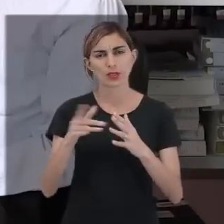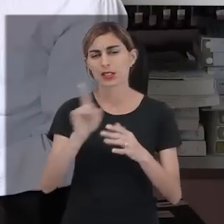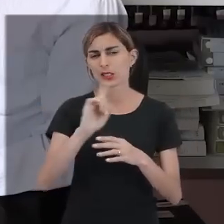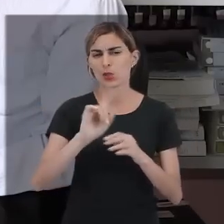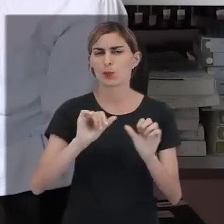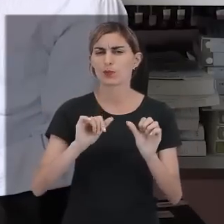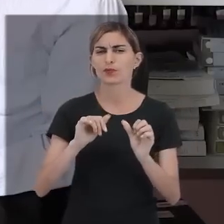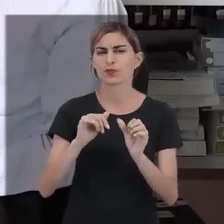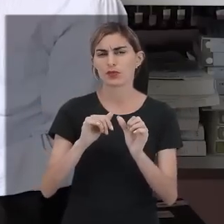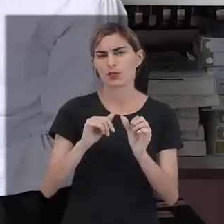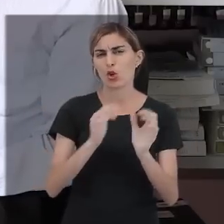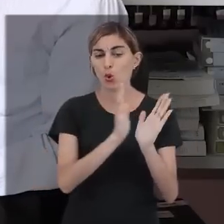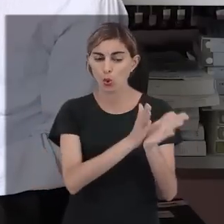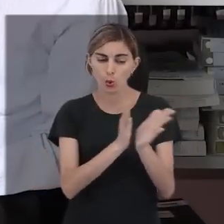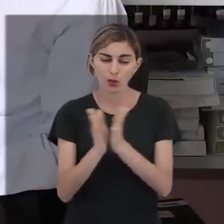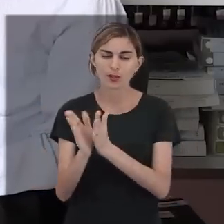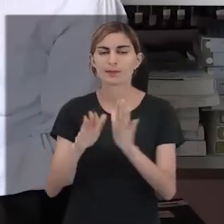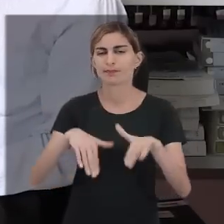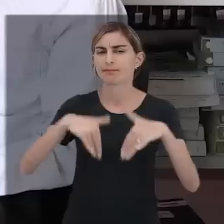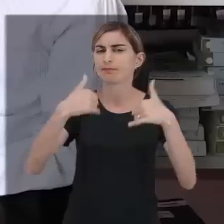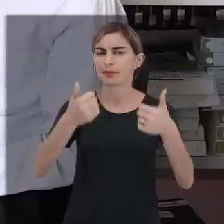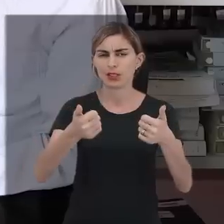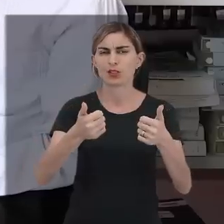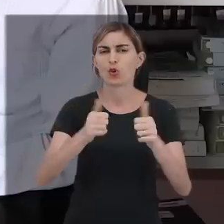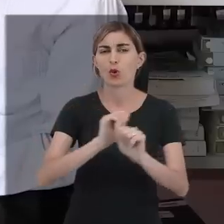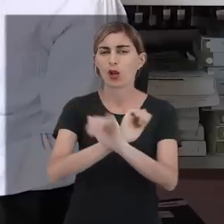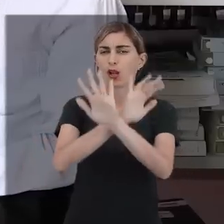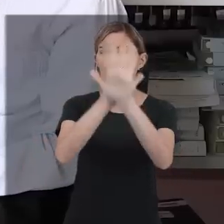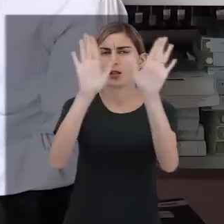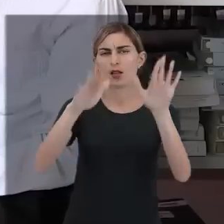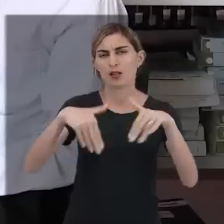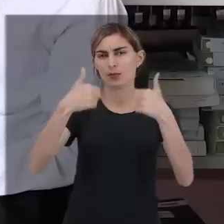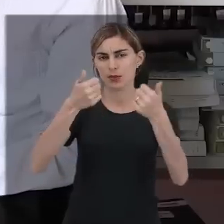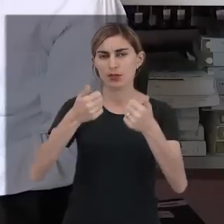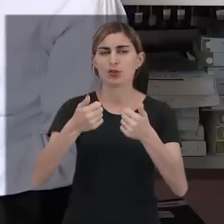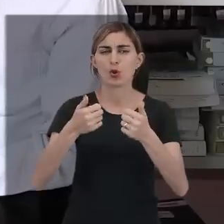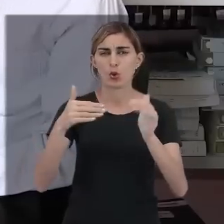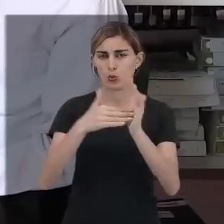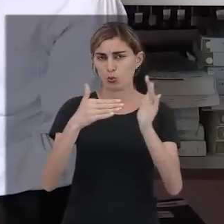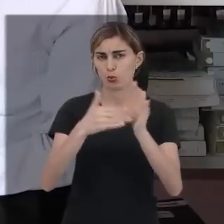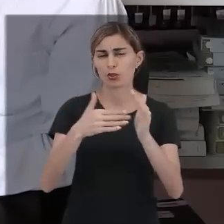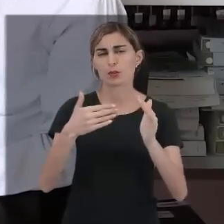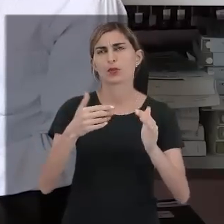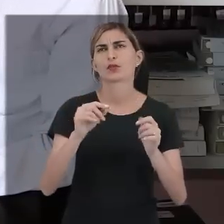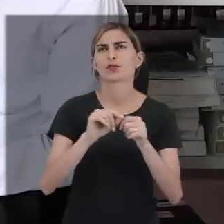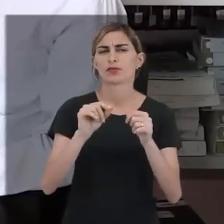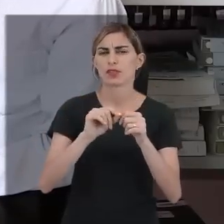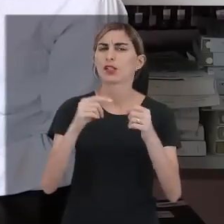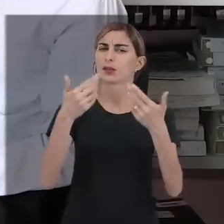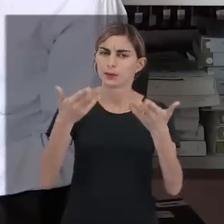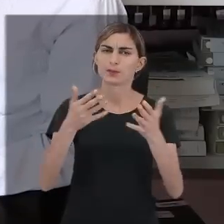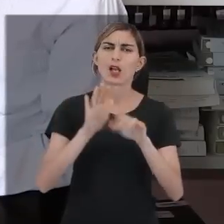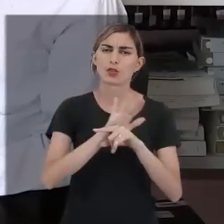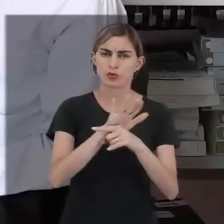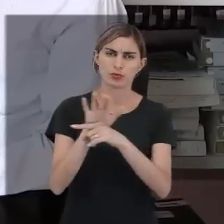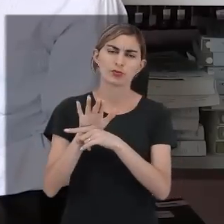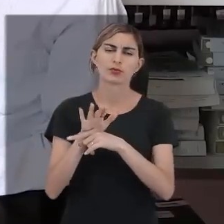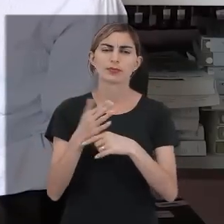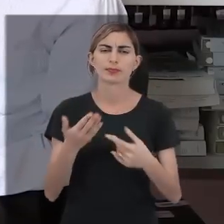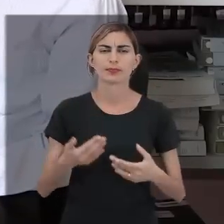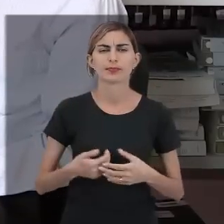Houve uma reorganização e ficou ainda mais clara. Então, a última revisão foi feita justamente para isso.